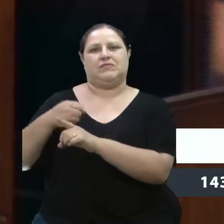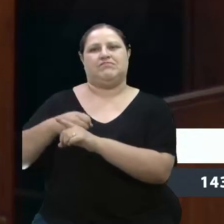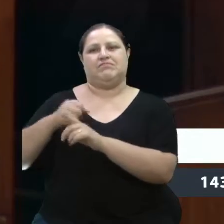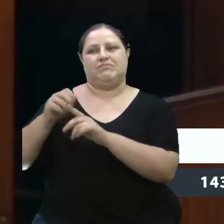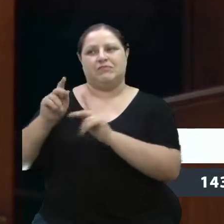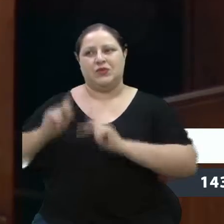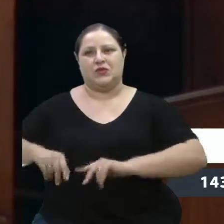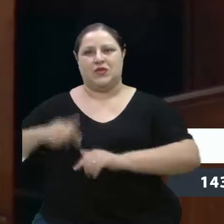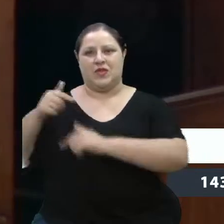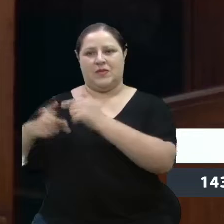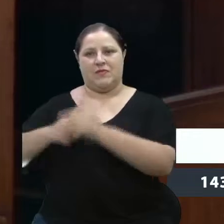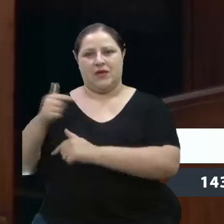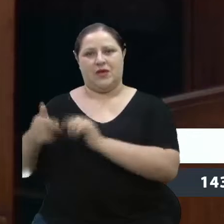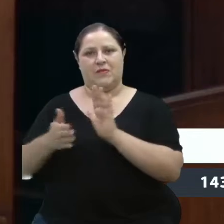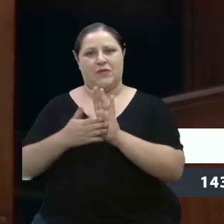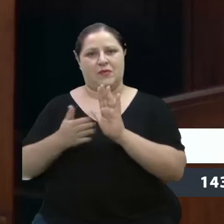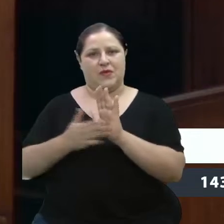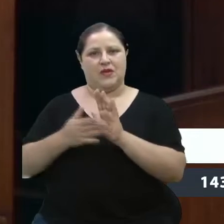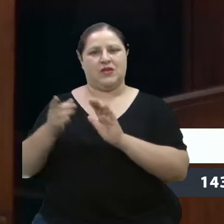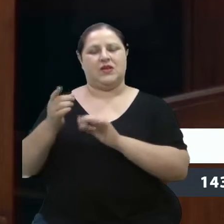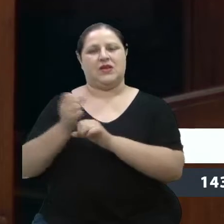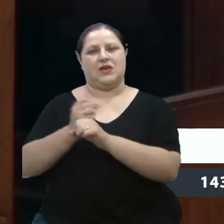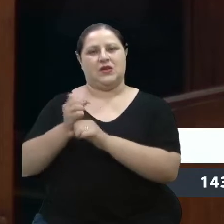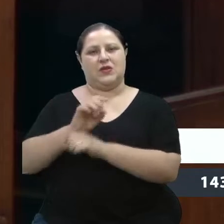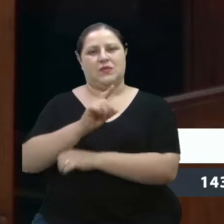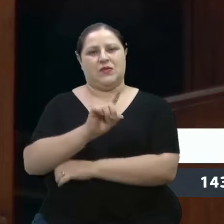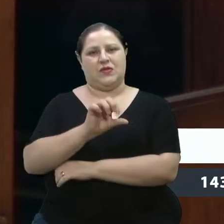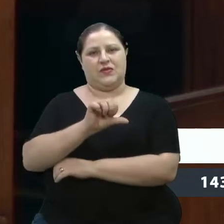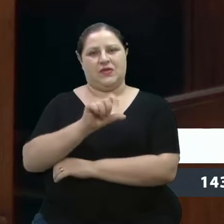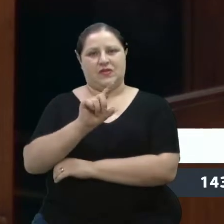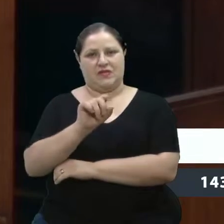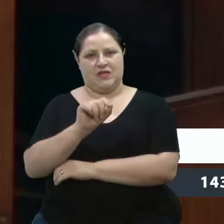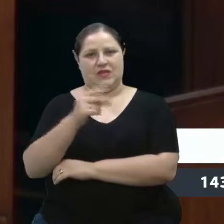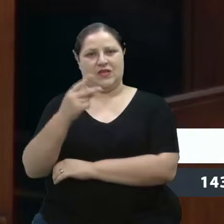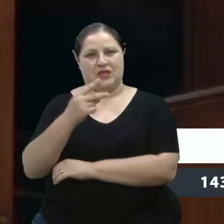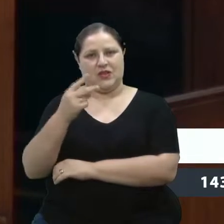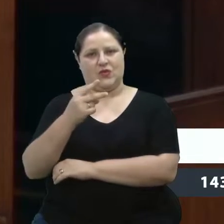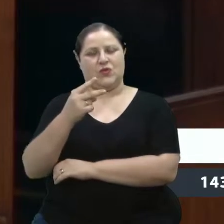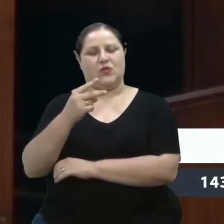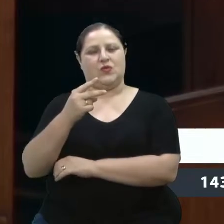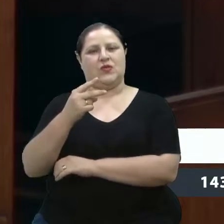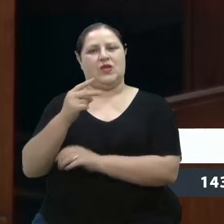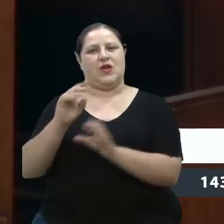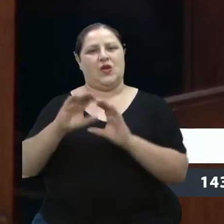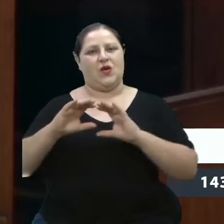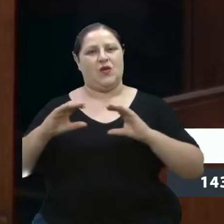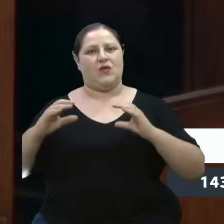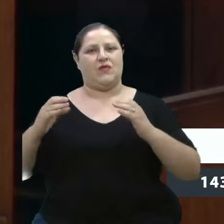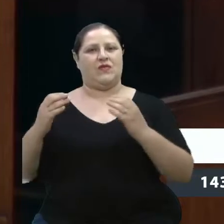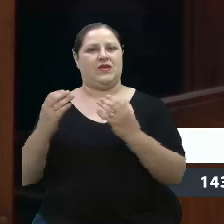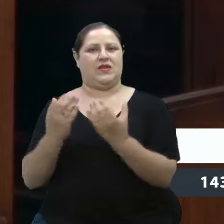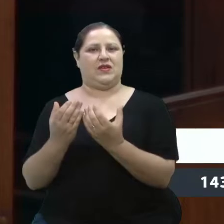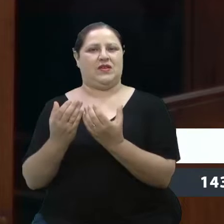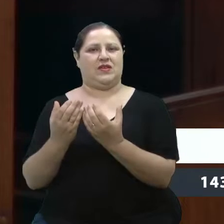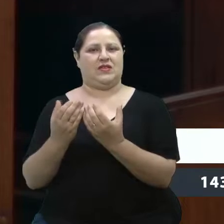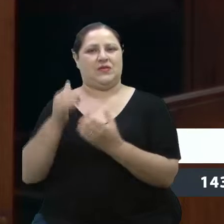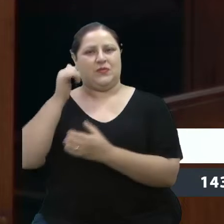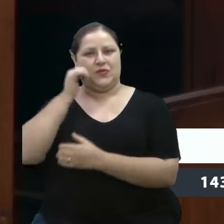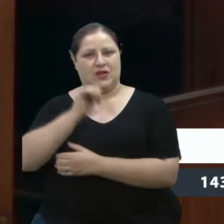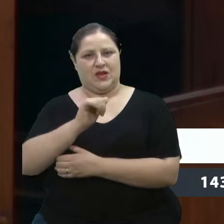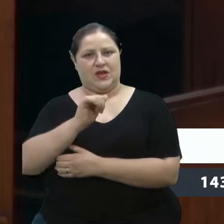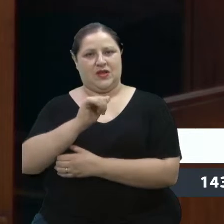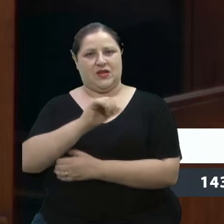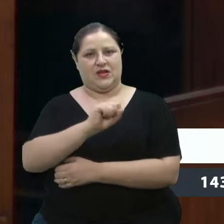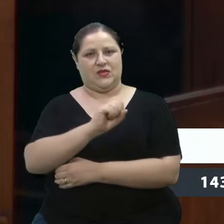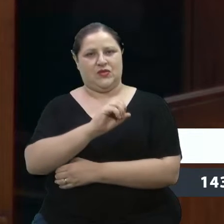março ele foi proposto em 1910, na segunda Conferência das Mulheres Socialistas, pela Clara Zetkin, em uma referência